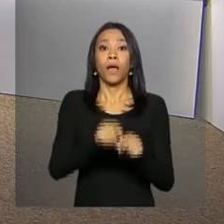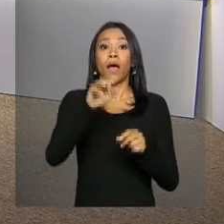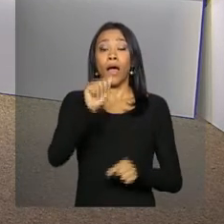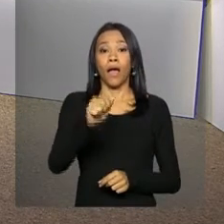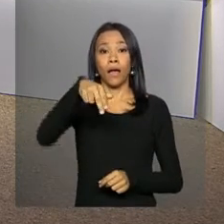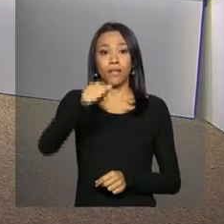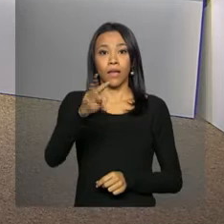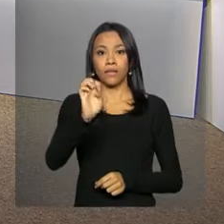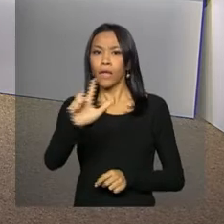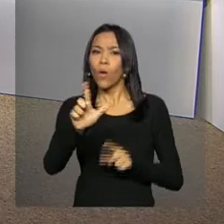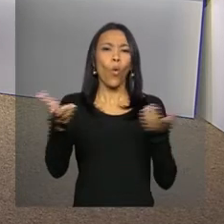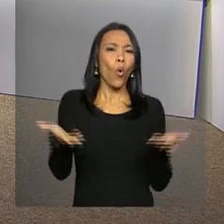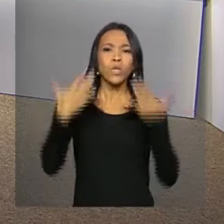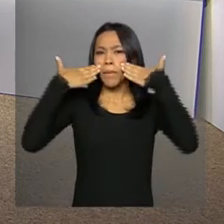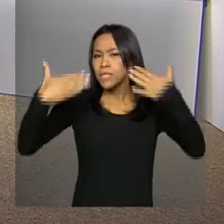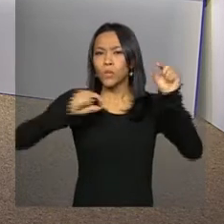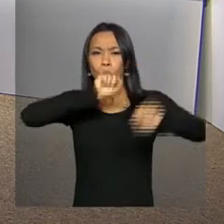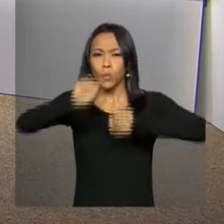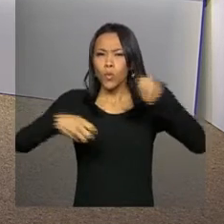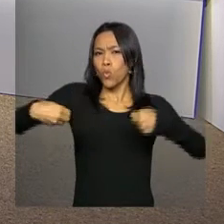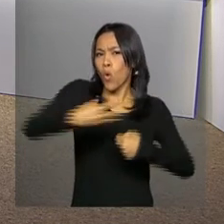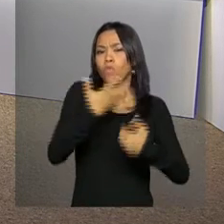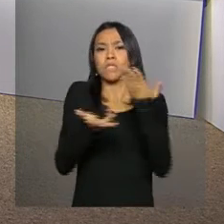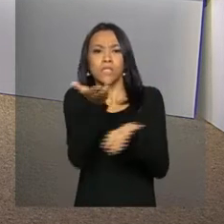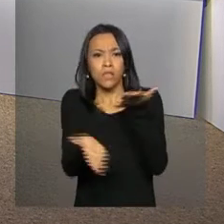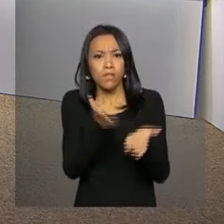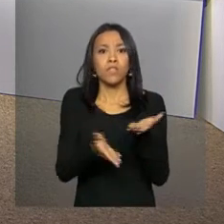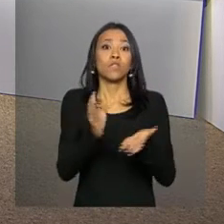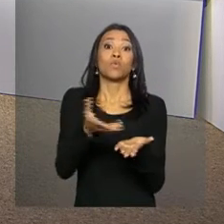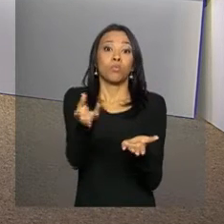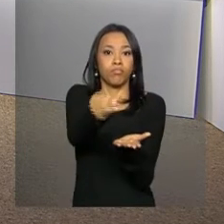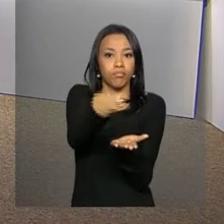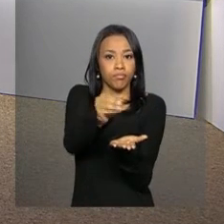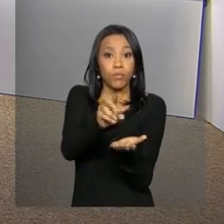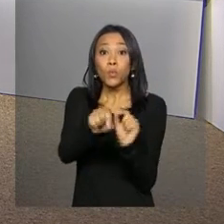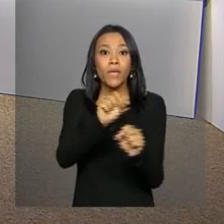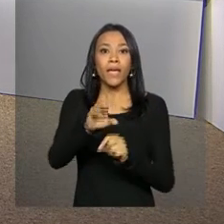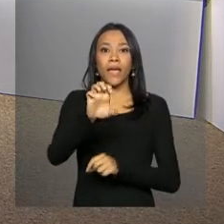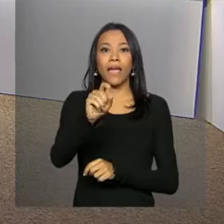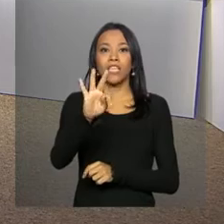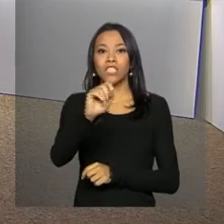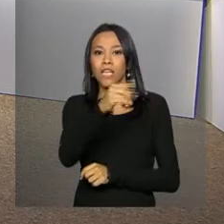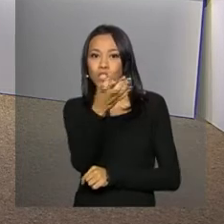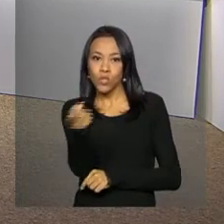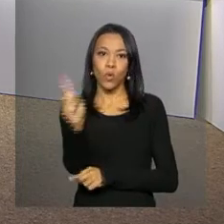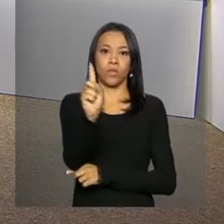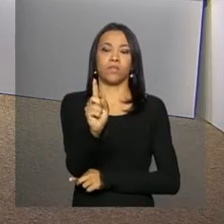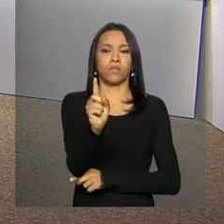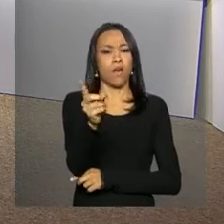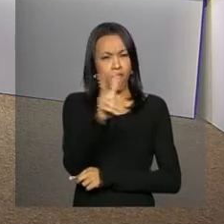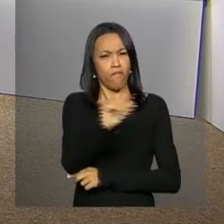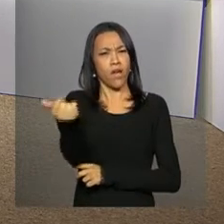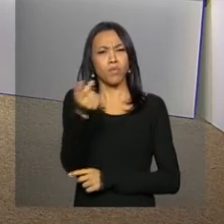apresenta hoje novas funcionalidades do cadastro nacional de estações móveis impedidas vamos voltar